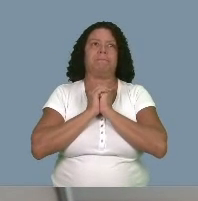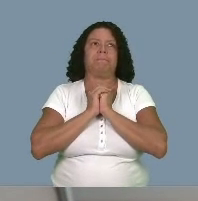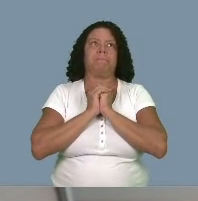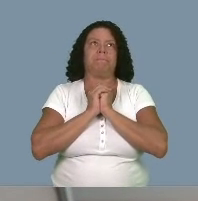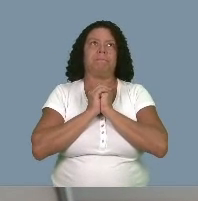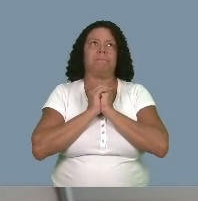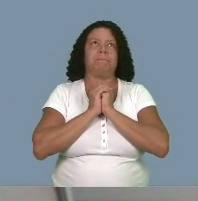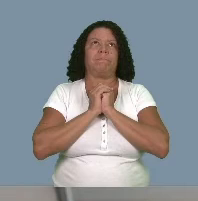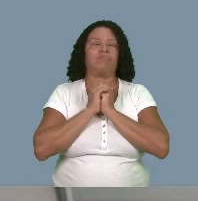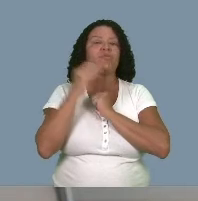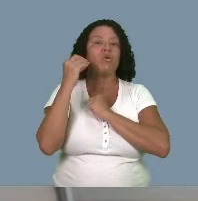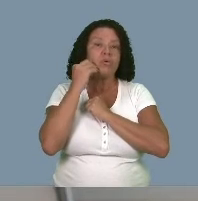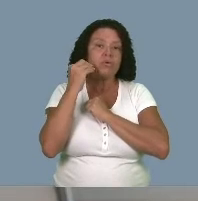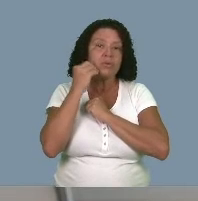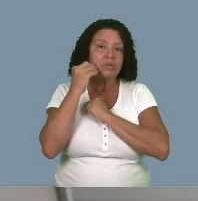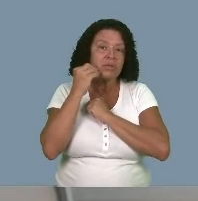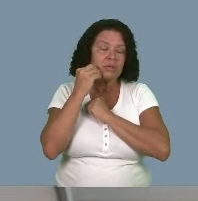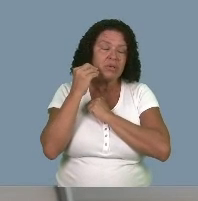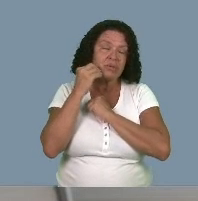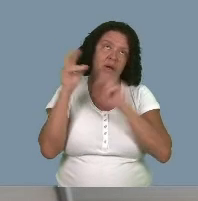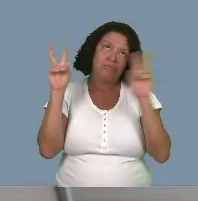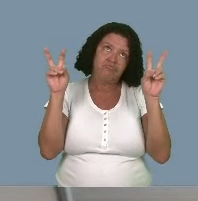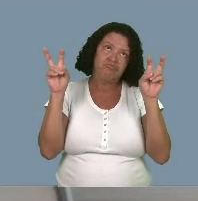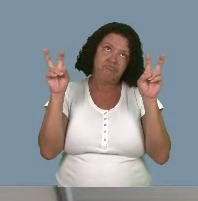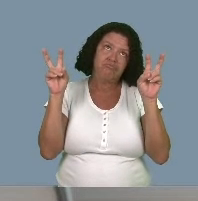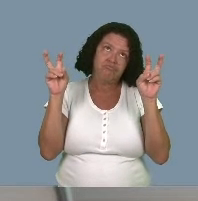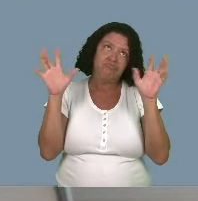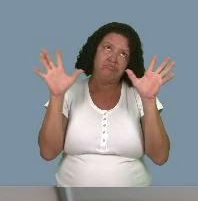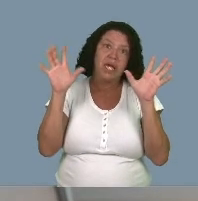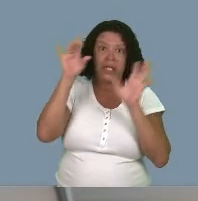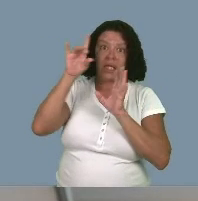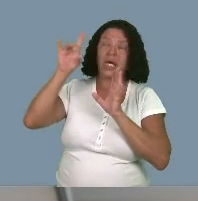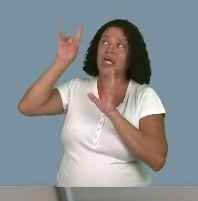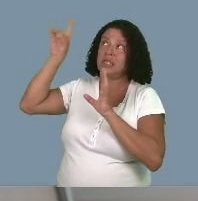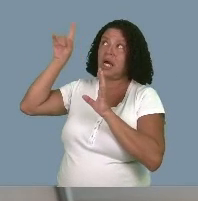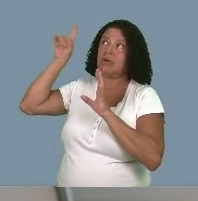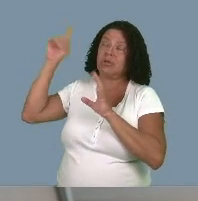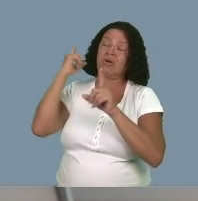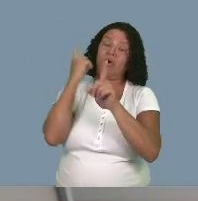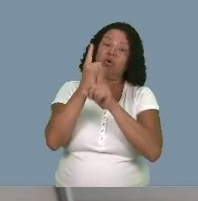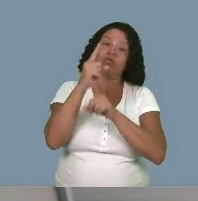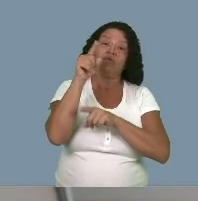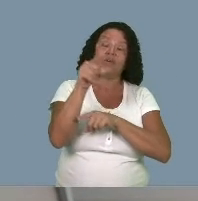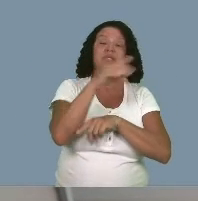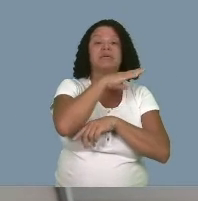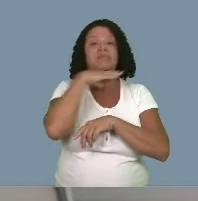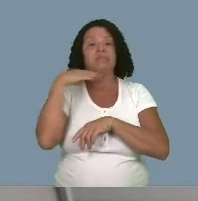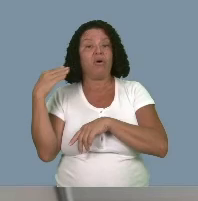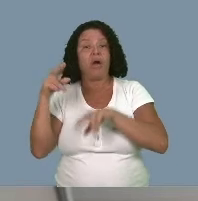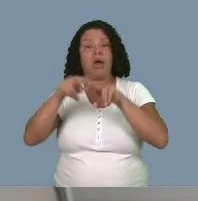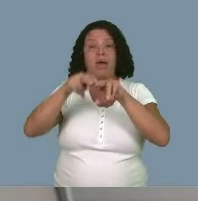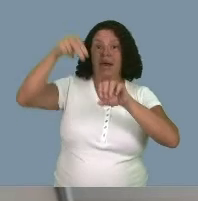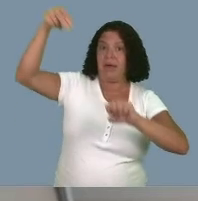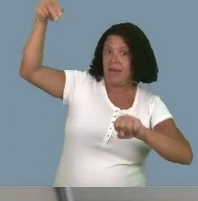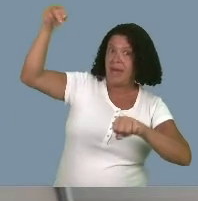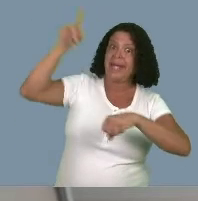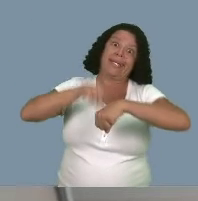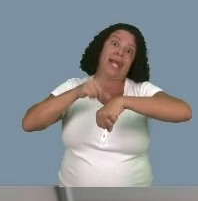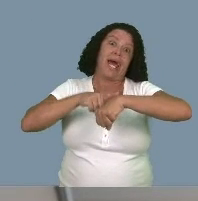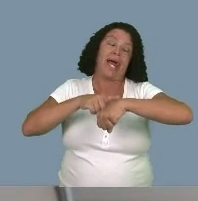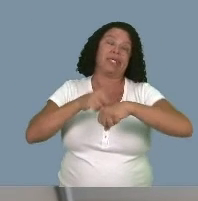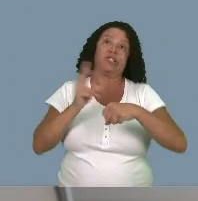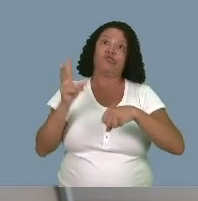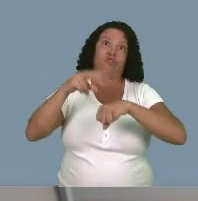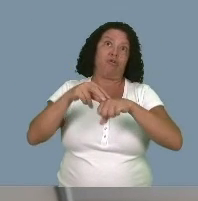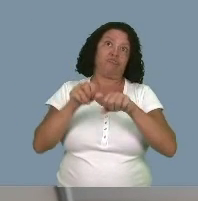a oportunidade, entre aspas, que Deus encontrou para desencarnar, chegada a sua hora, pela doença do